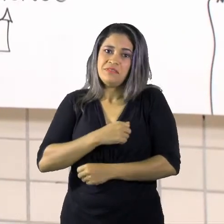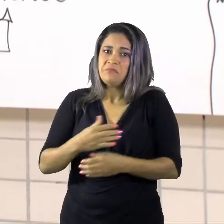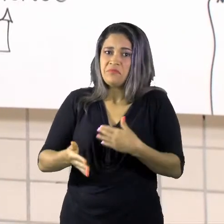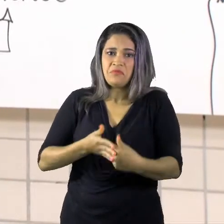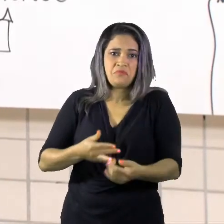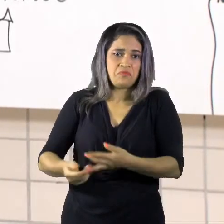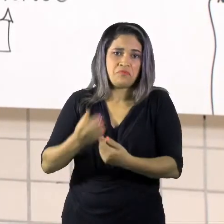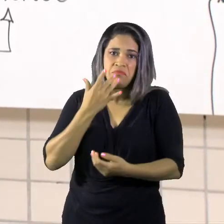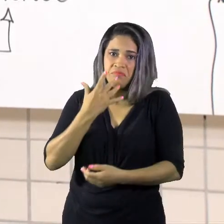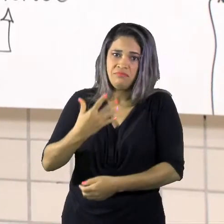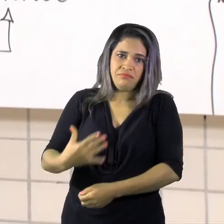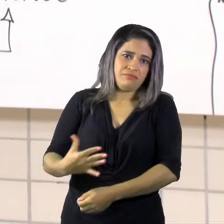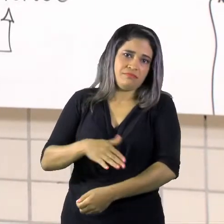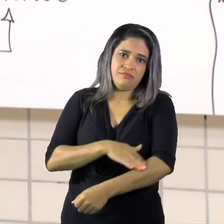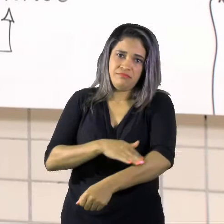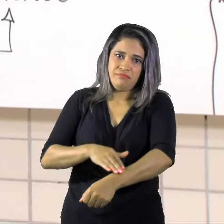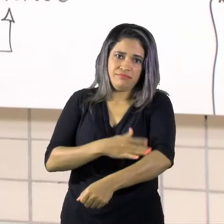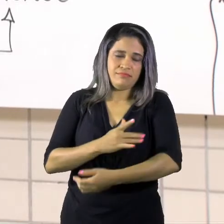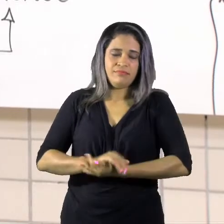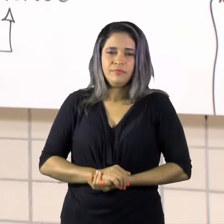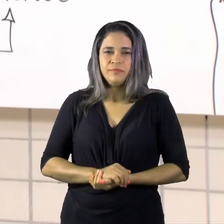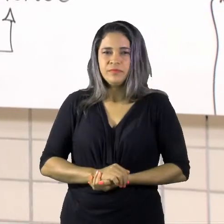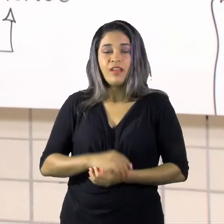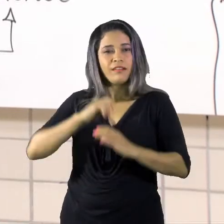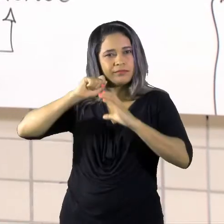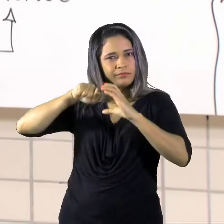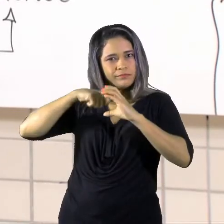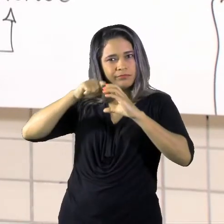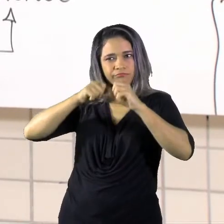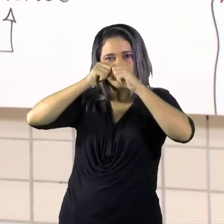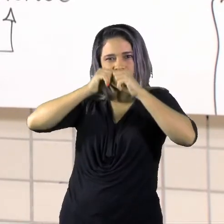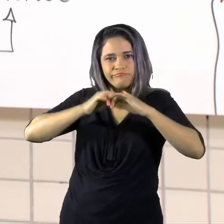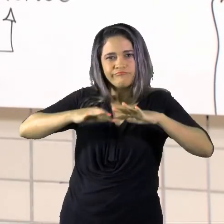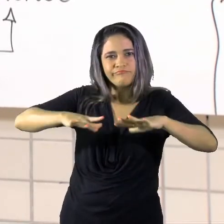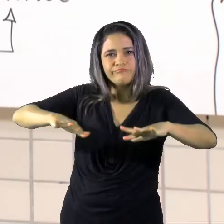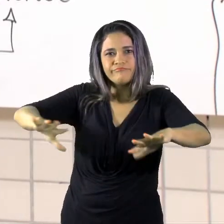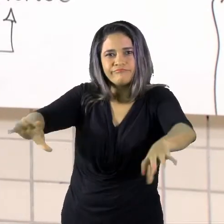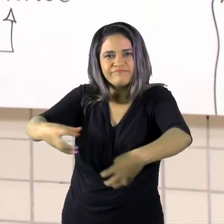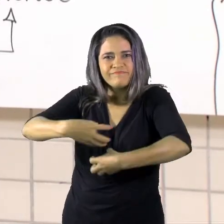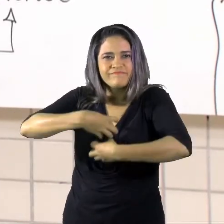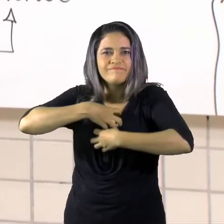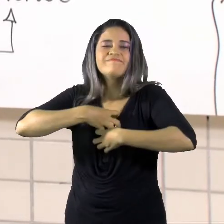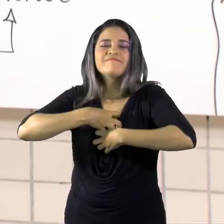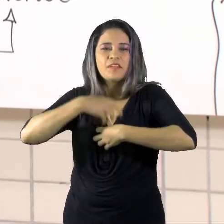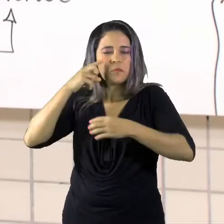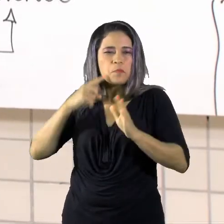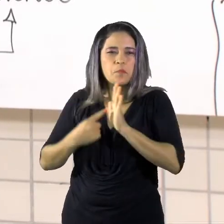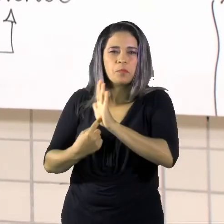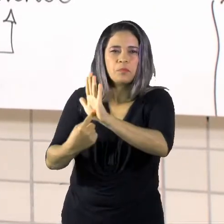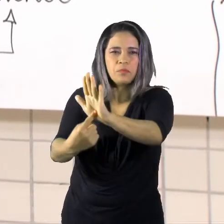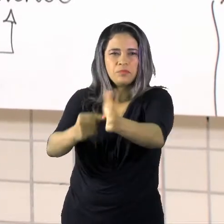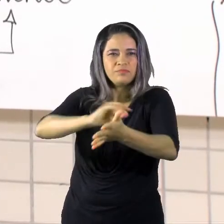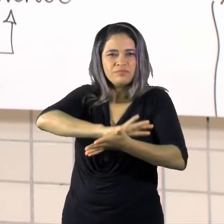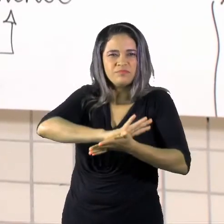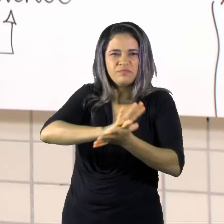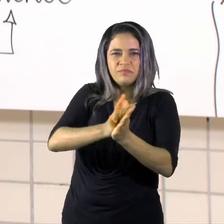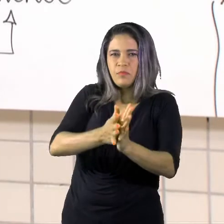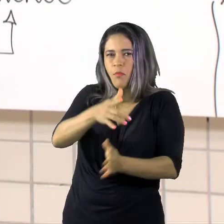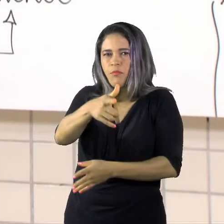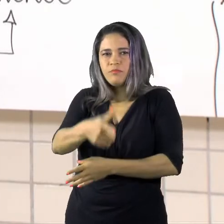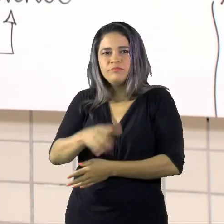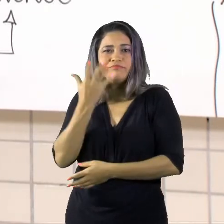raça. Então, esse vídeo, ele causou comoção porque ele mostra que o racismo não existe entre